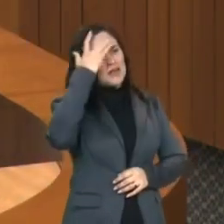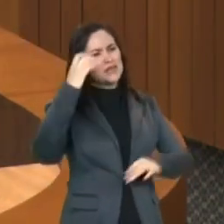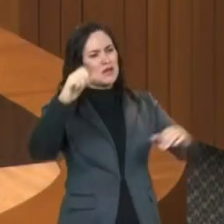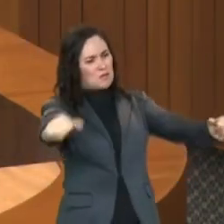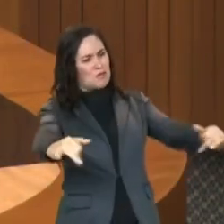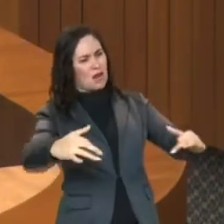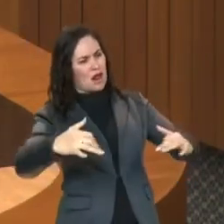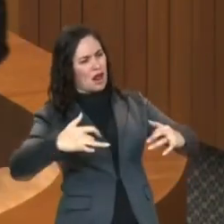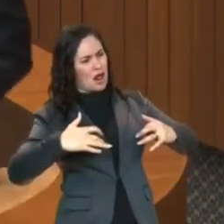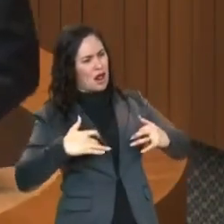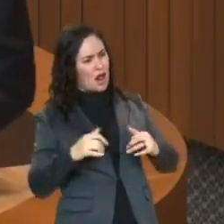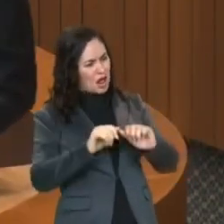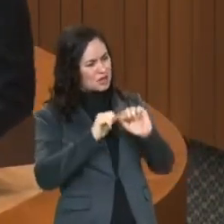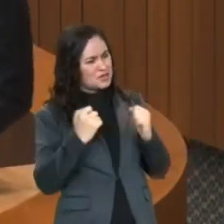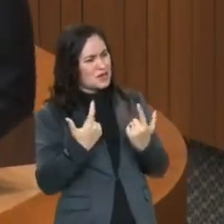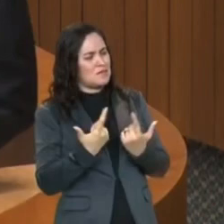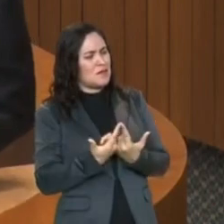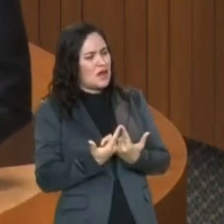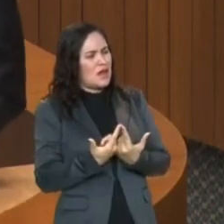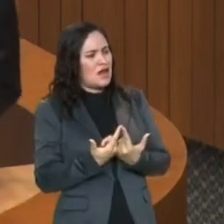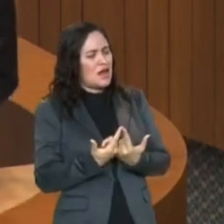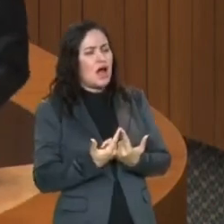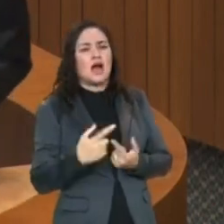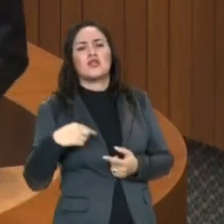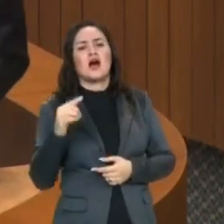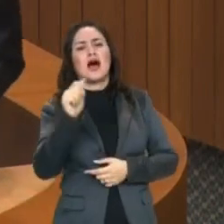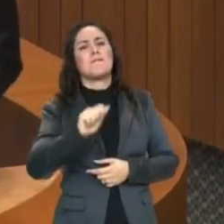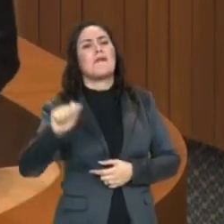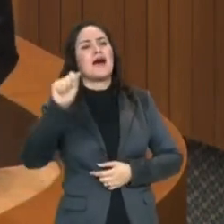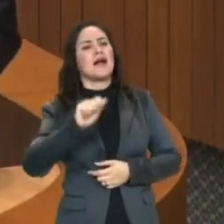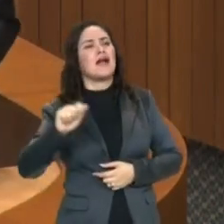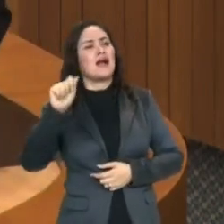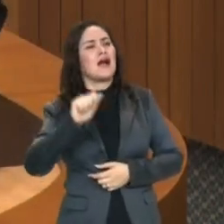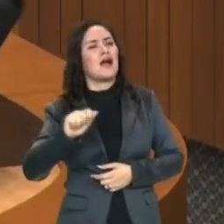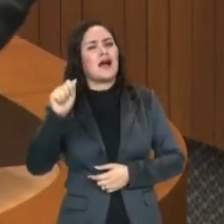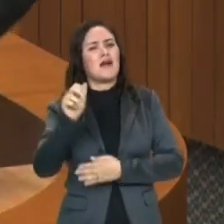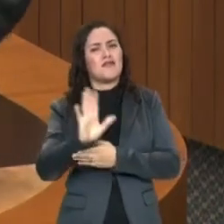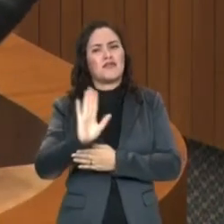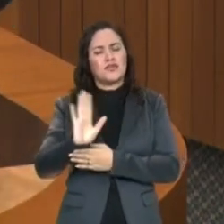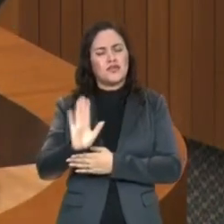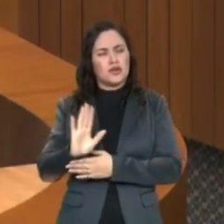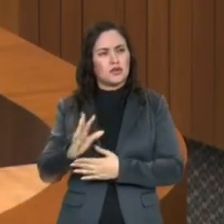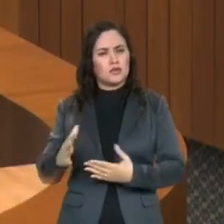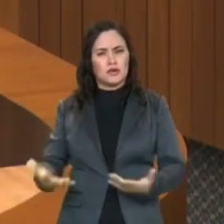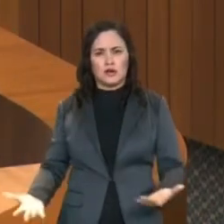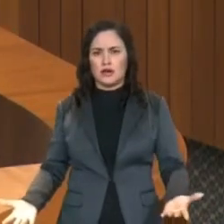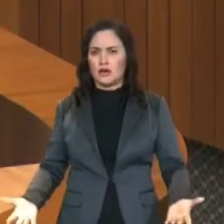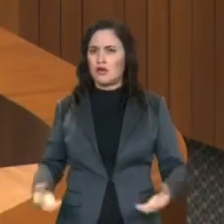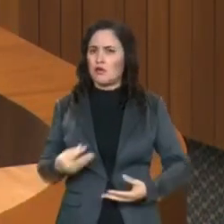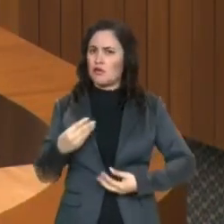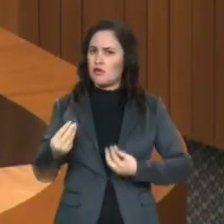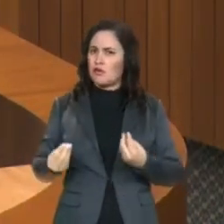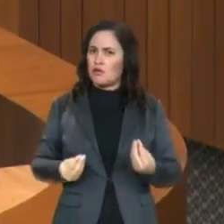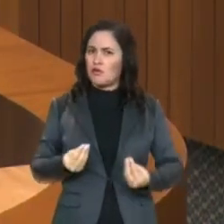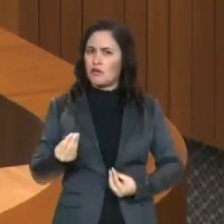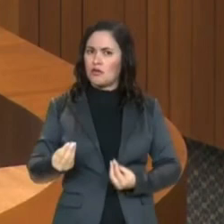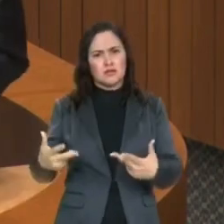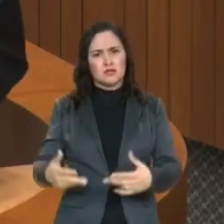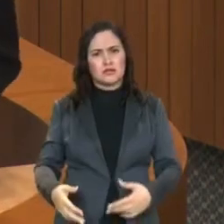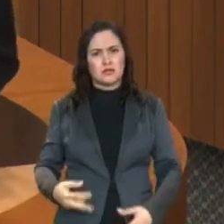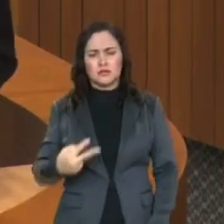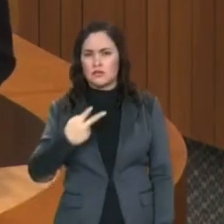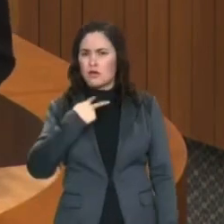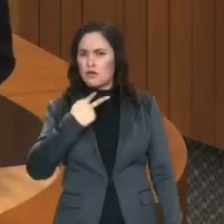nós apagamos. Imagina se a presidente faz um negócio desse, chega com uma história dessa,